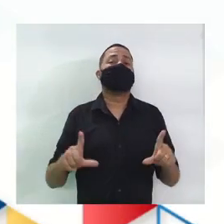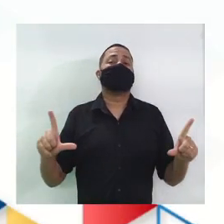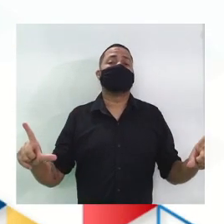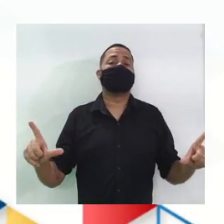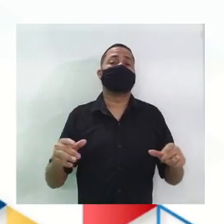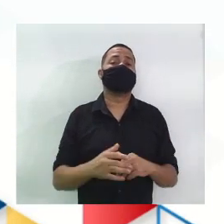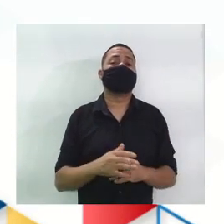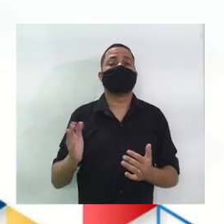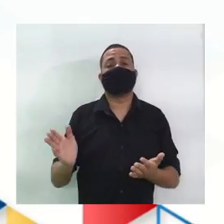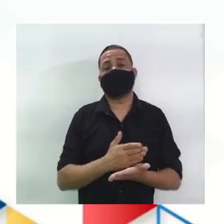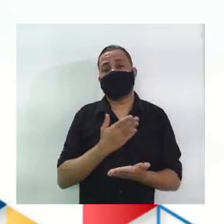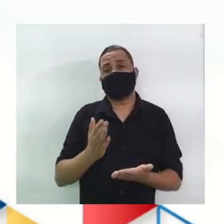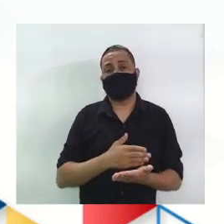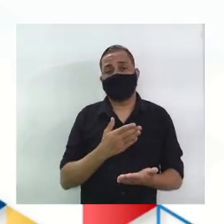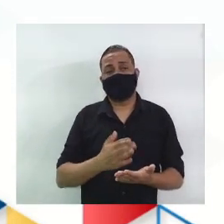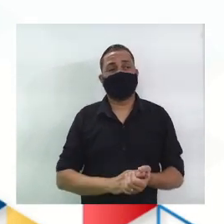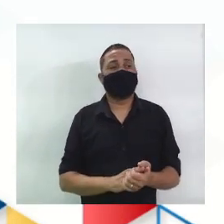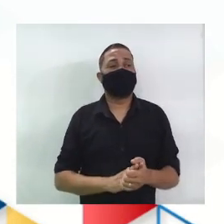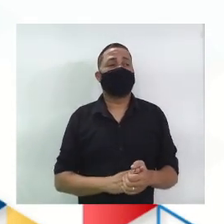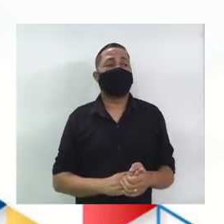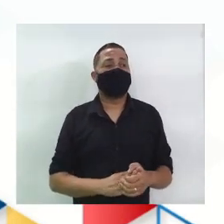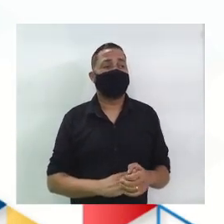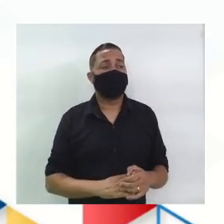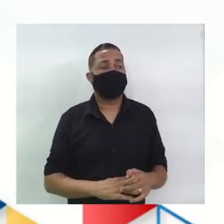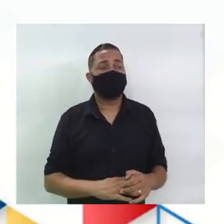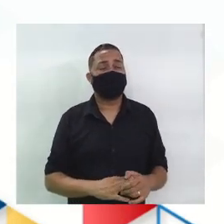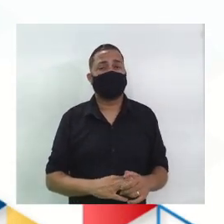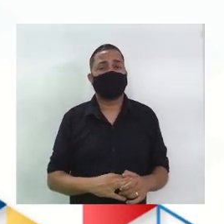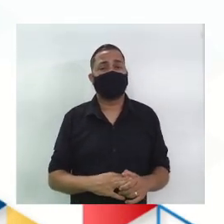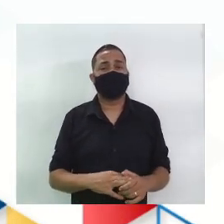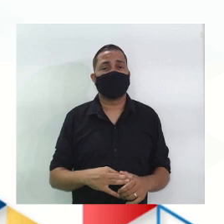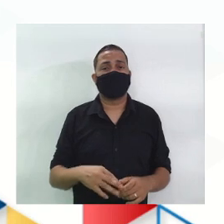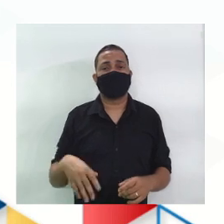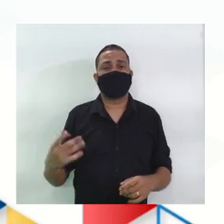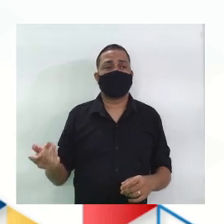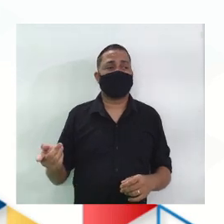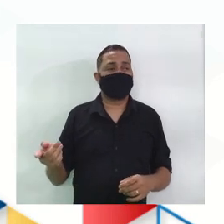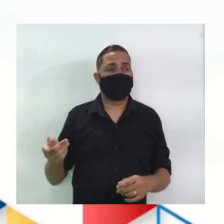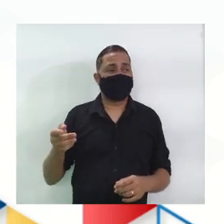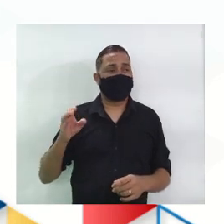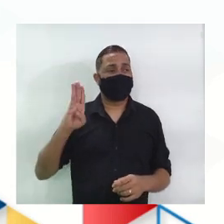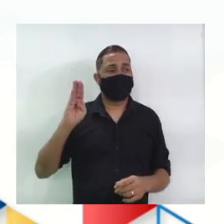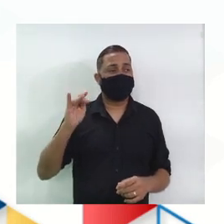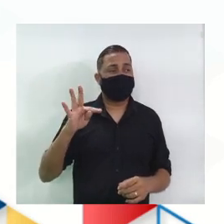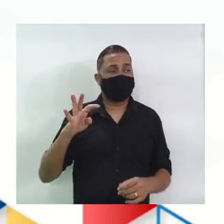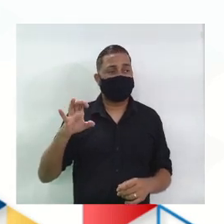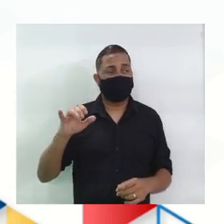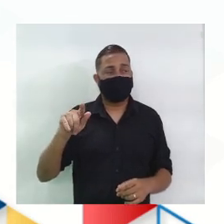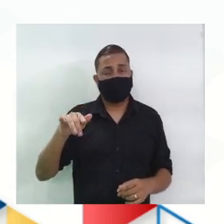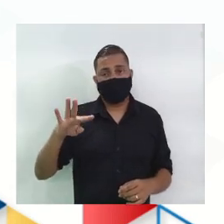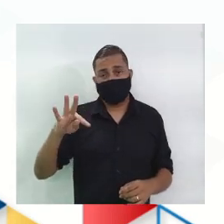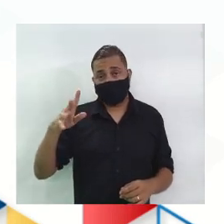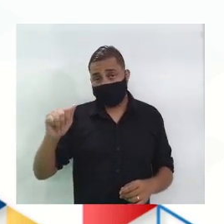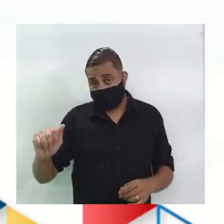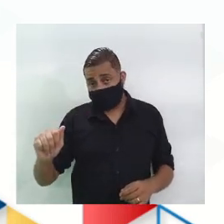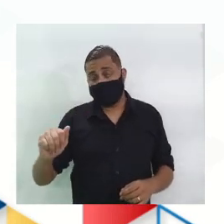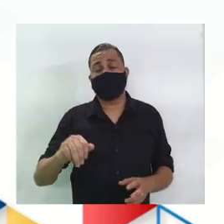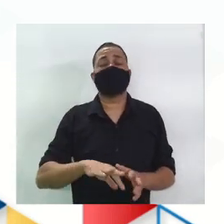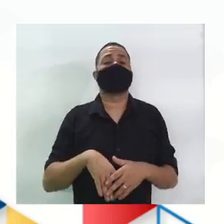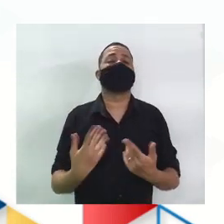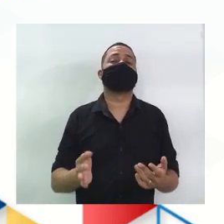olha aí o livro sagrado, o Bhagavad Gita, Gita, certo?